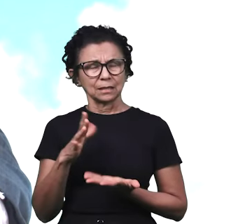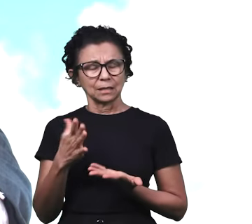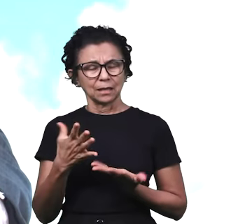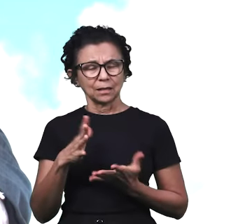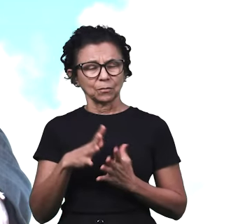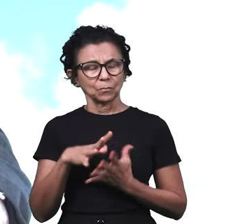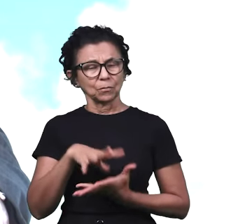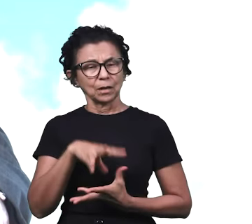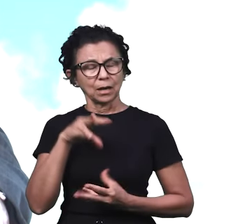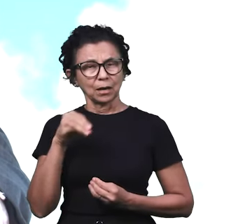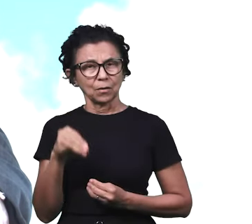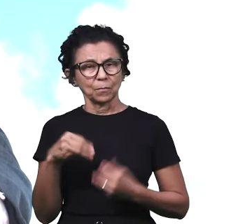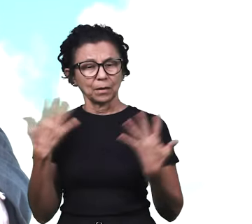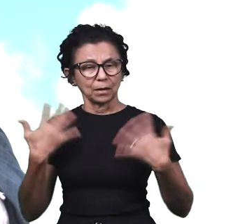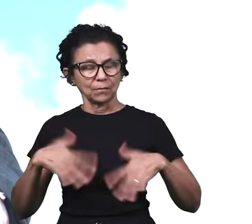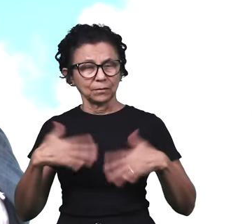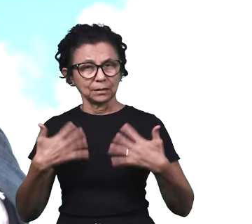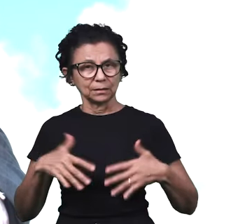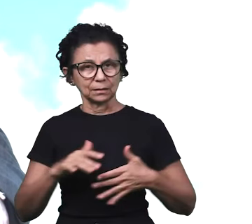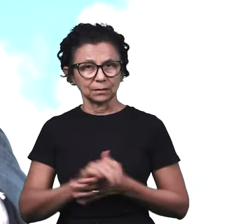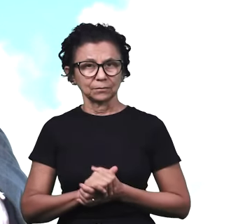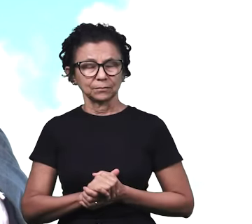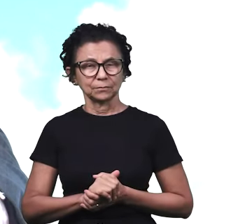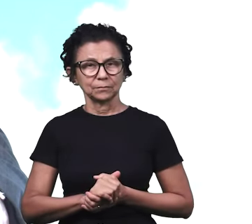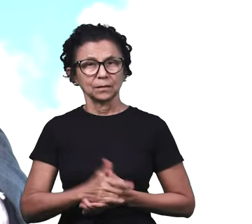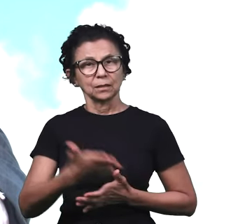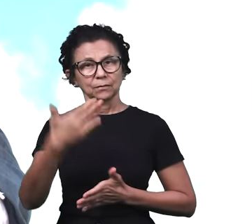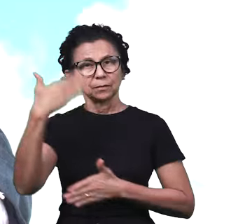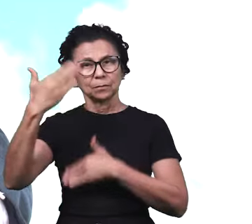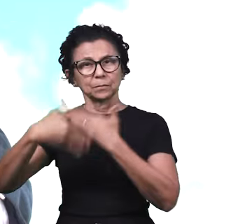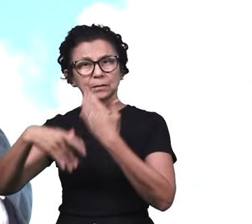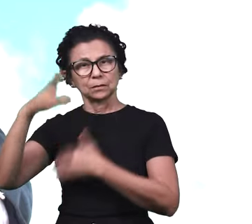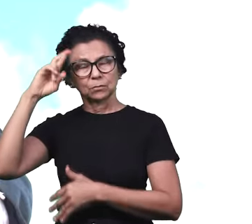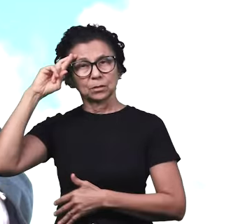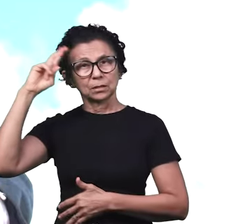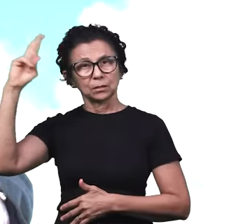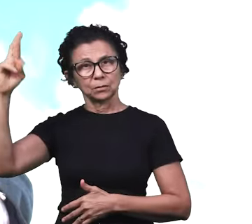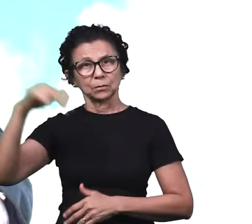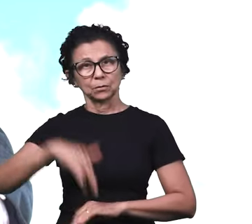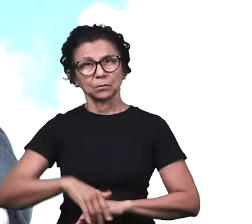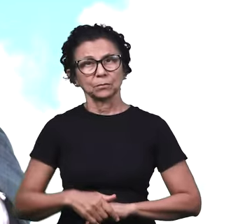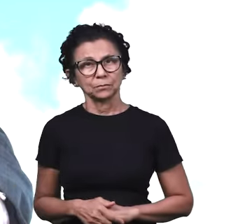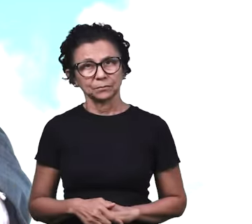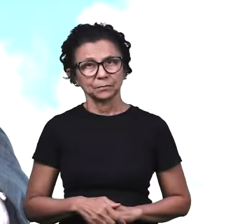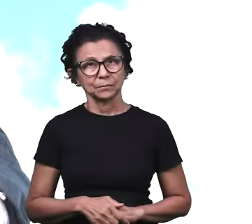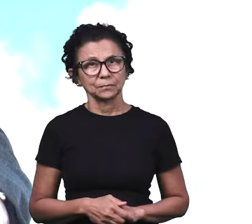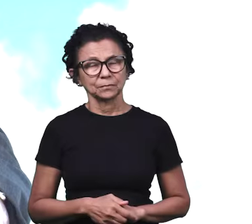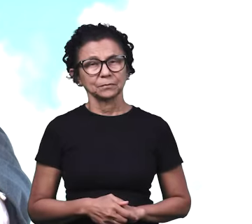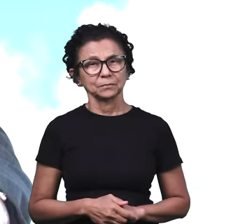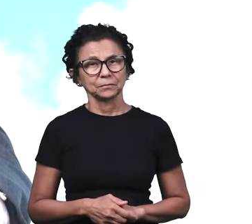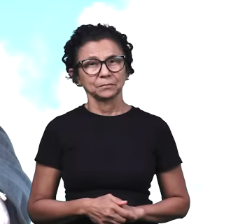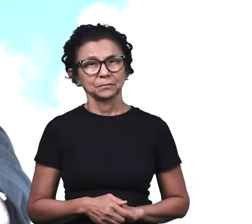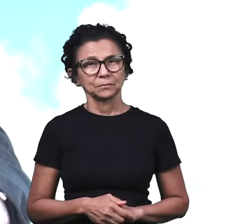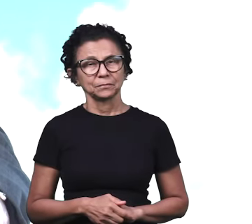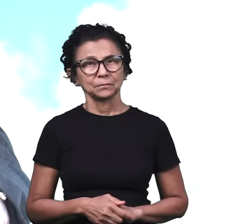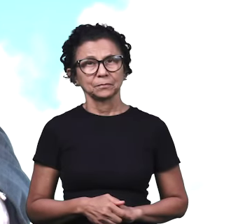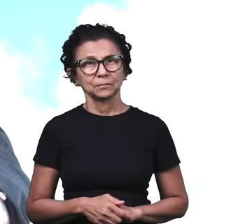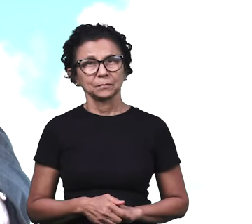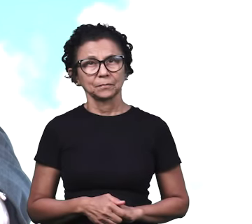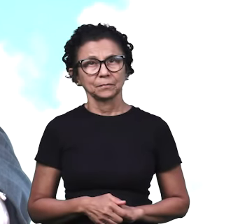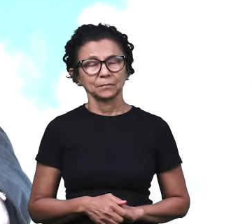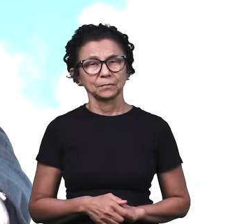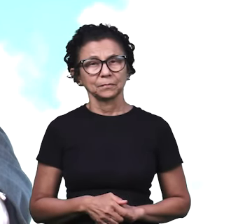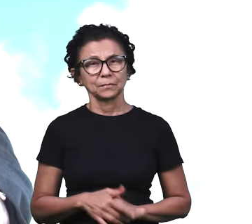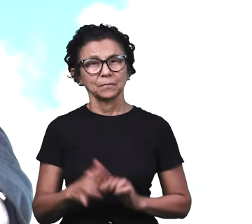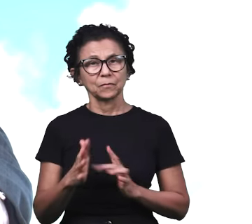uma festa? Quando você entrar no seu quarto, fechar a sua porta e falar: você tem sede? Eu vou te dar a água